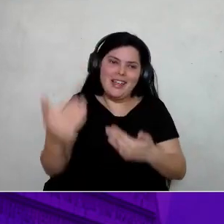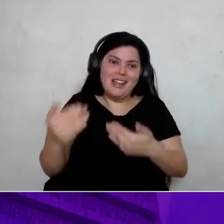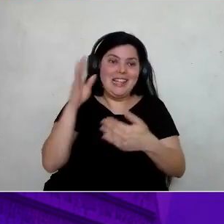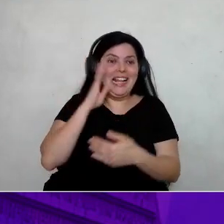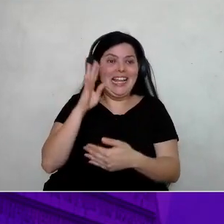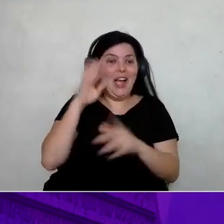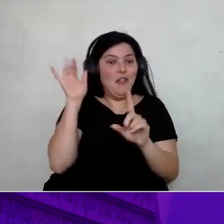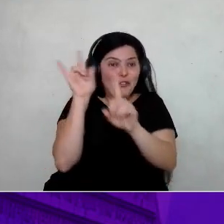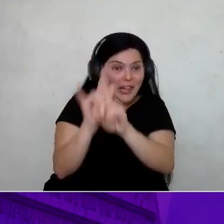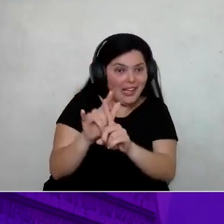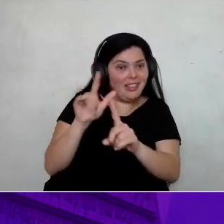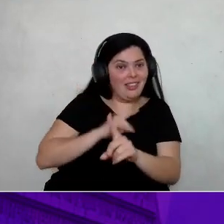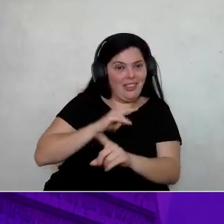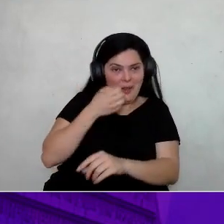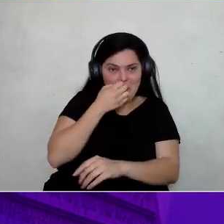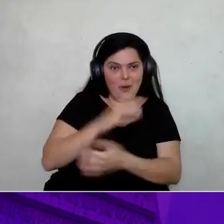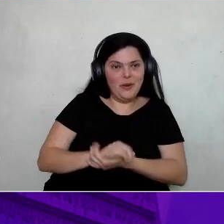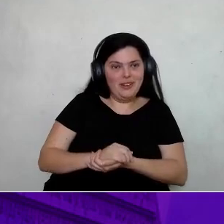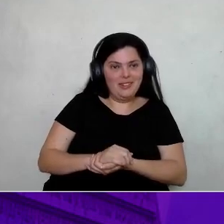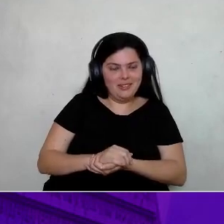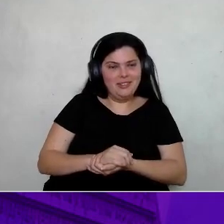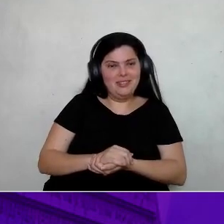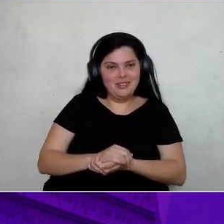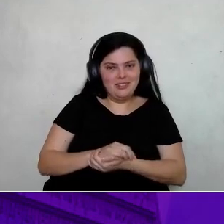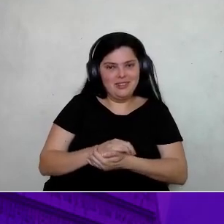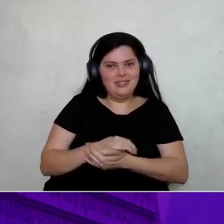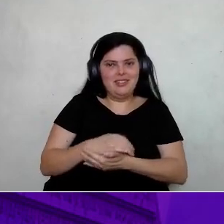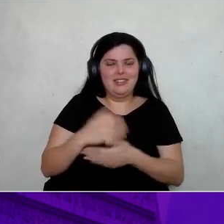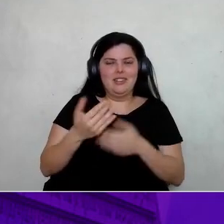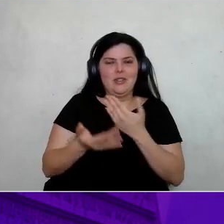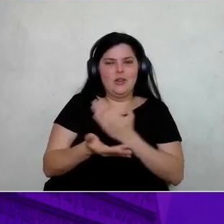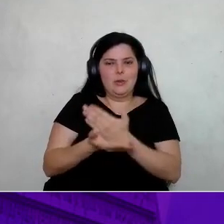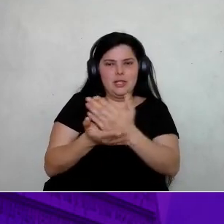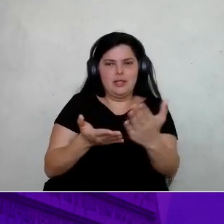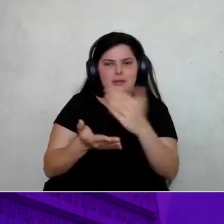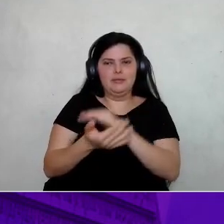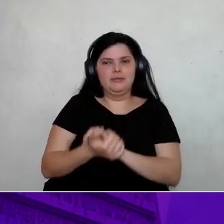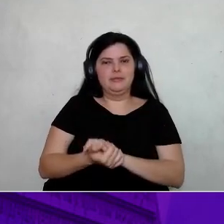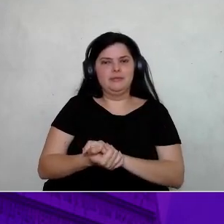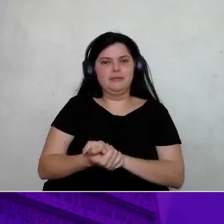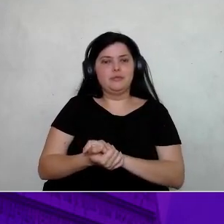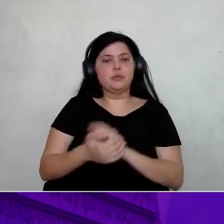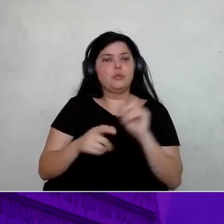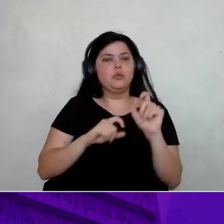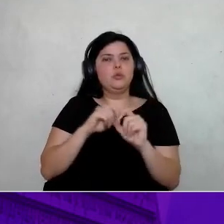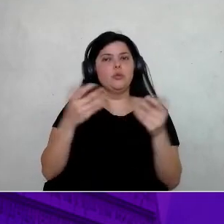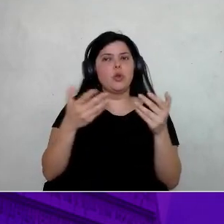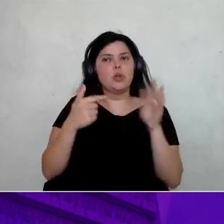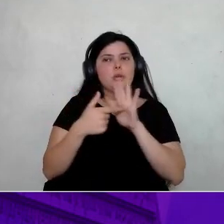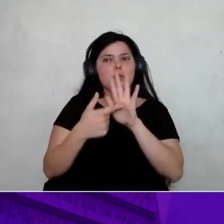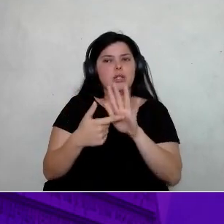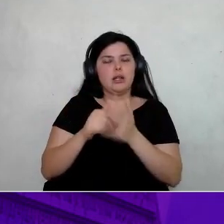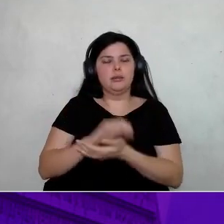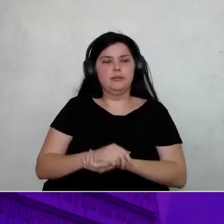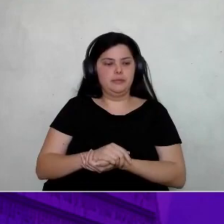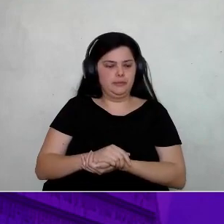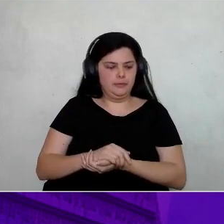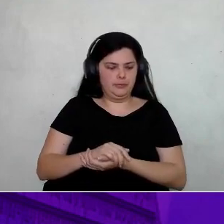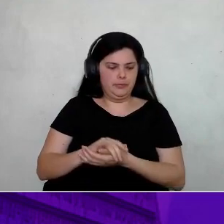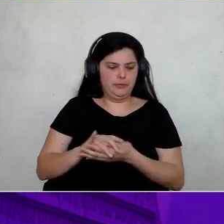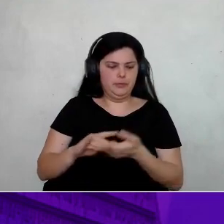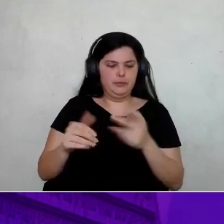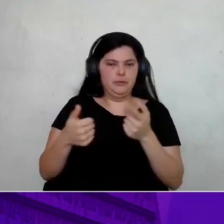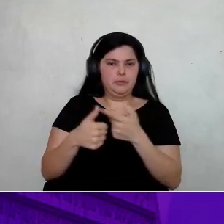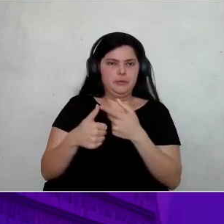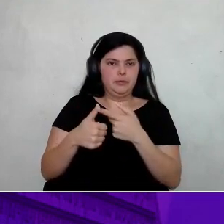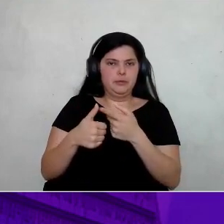gente? Mas vamos lá. Então, o que eu trouxe hoje para a gente falar aqui um pouquinho? Né? Primeiro,